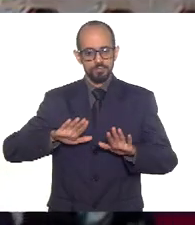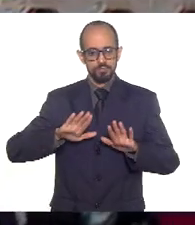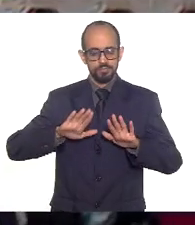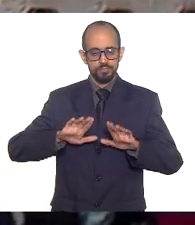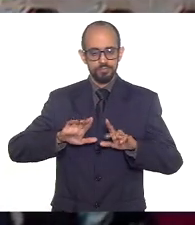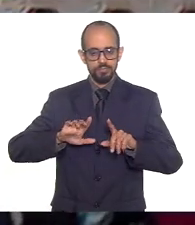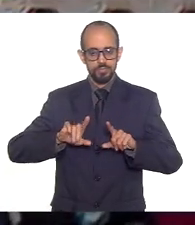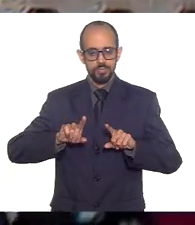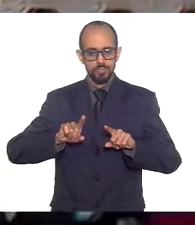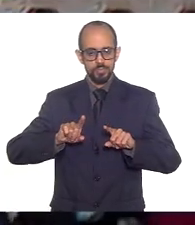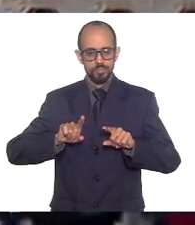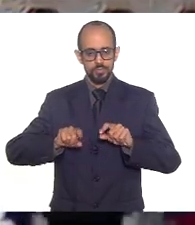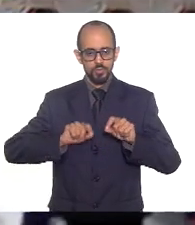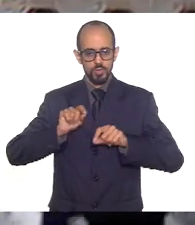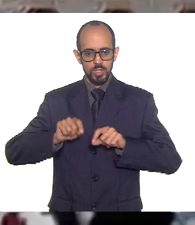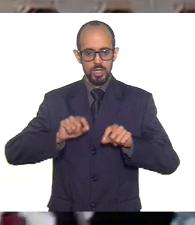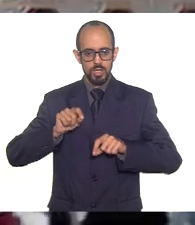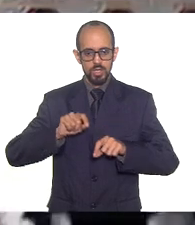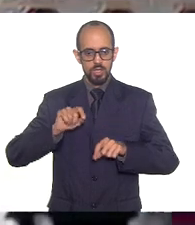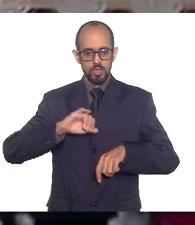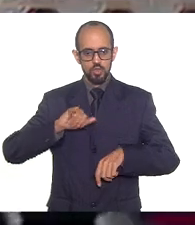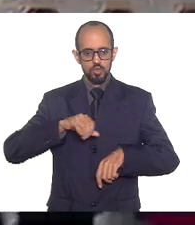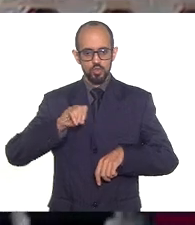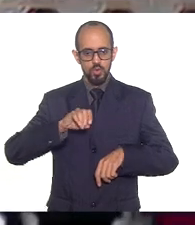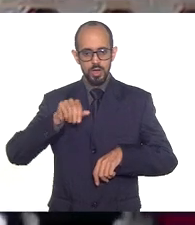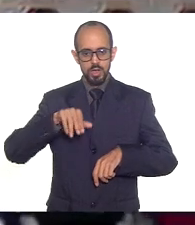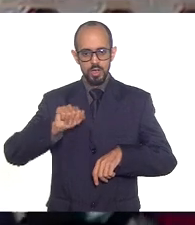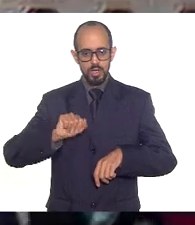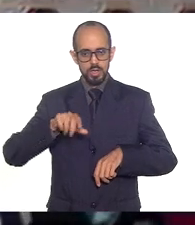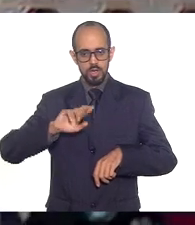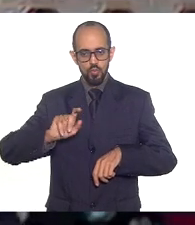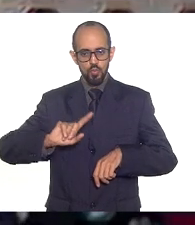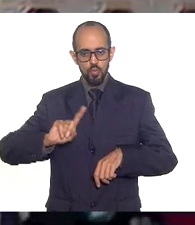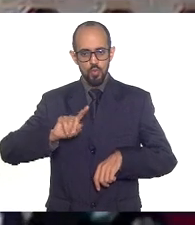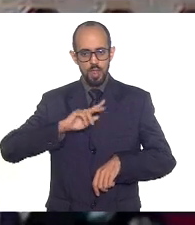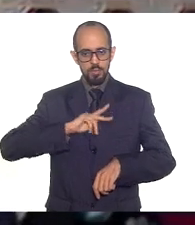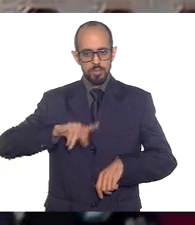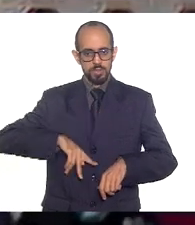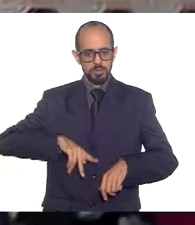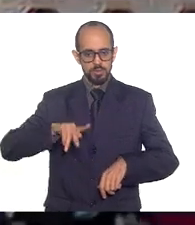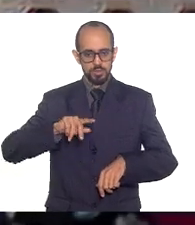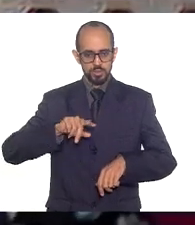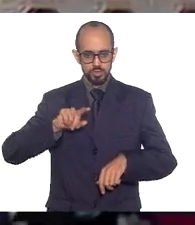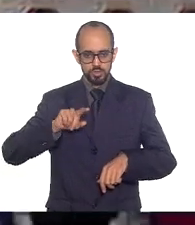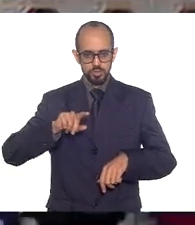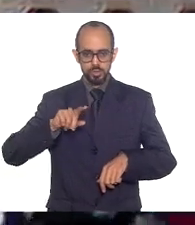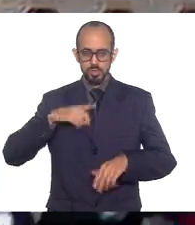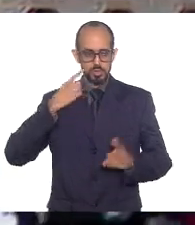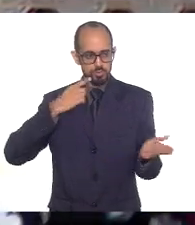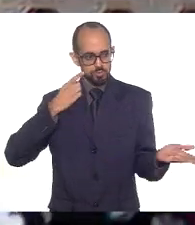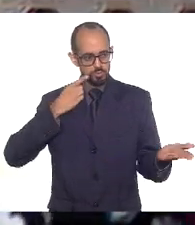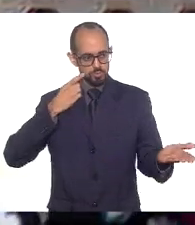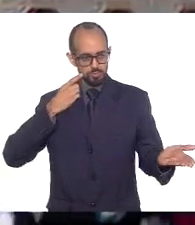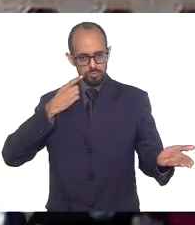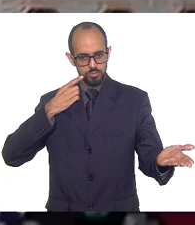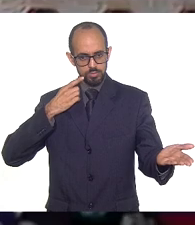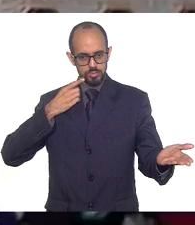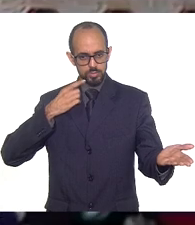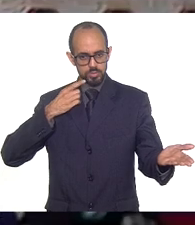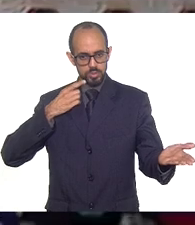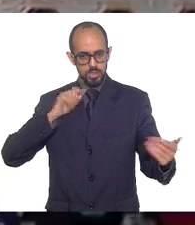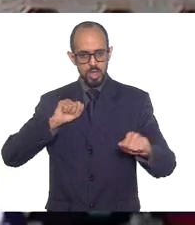vidro de sonhos envolvido Joana não é o presidente demais deputados e deputadas E que nos assiste no caso isolado